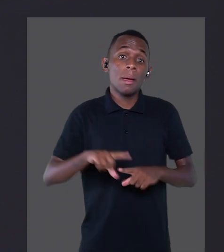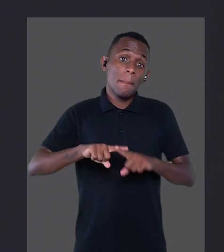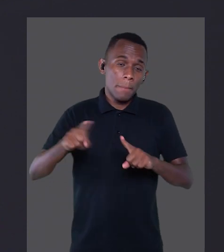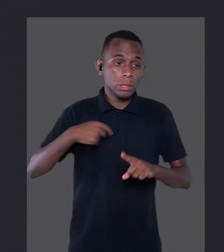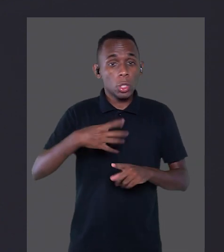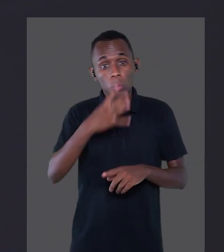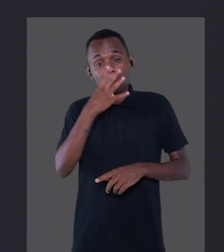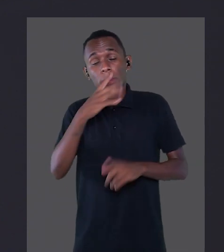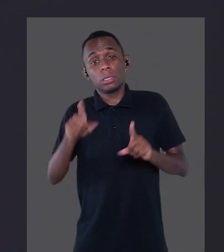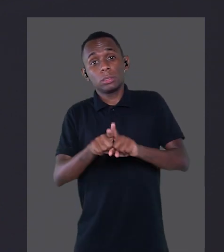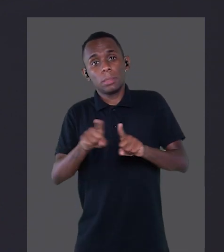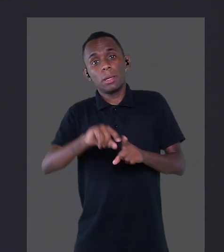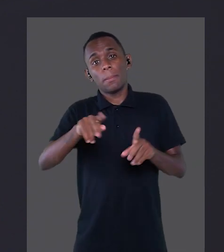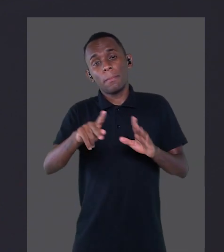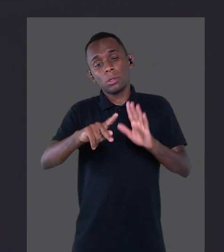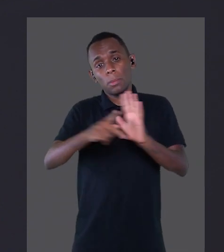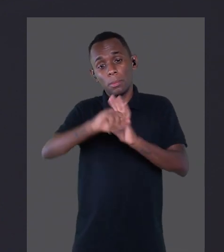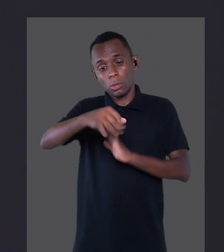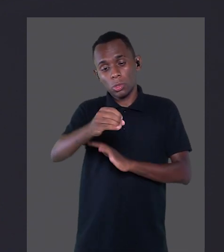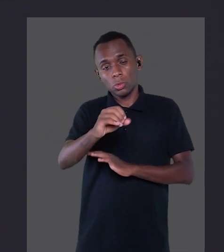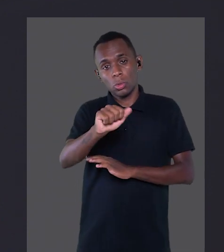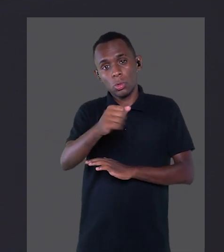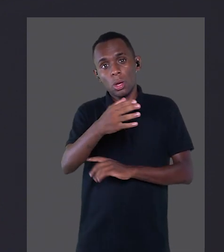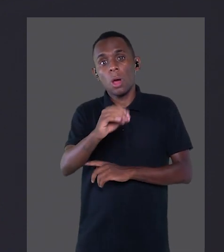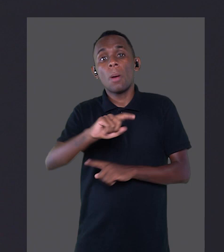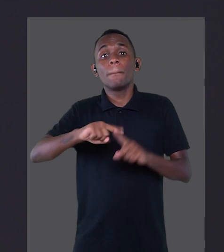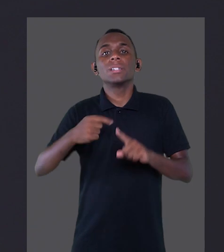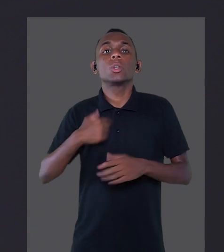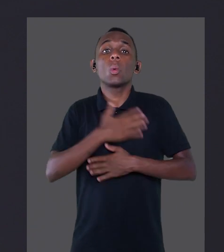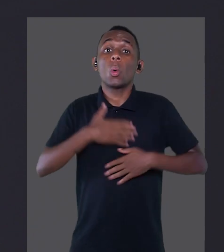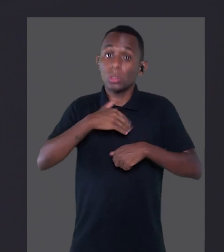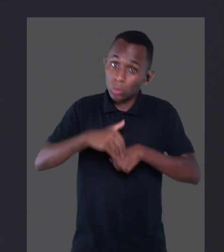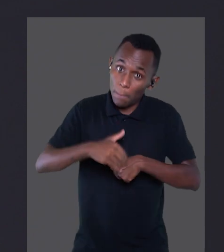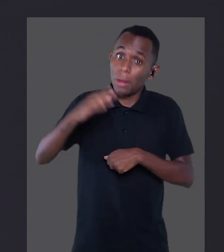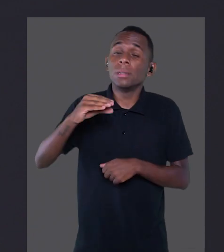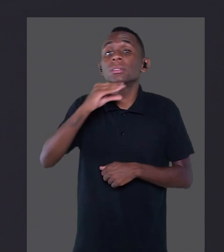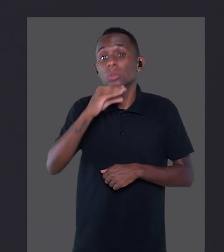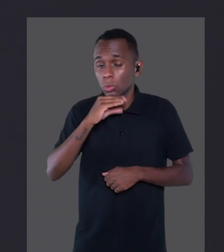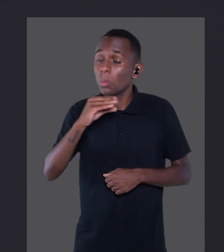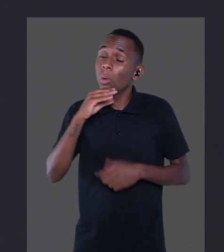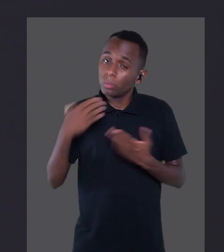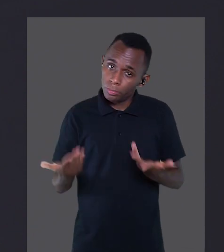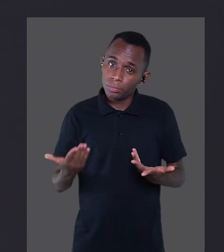um grande admirador do João Cabral, eu sou mais Drummond, por exemplo. Eu sou do time do Drummond,